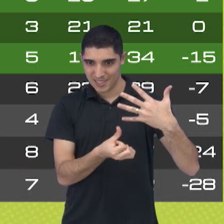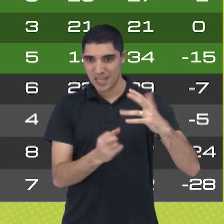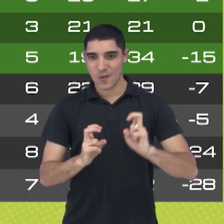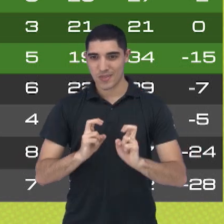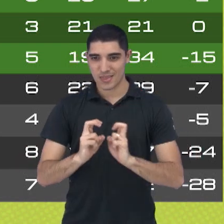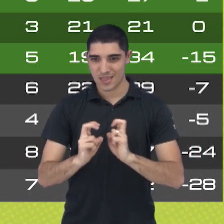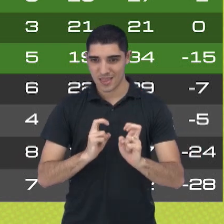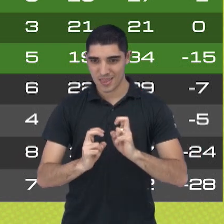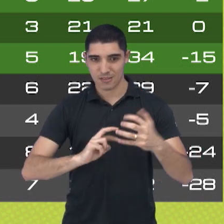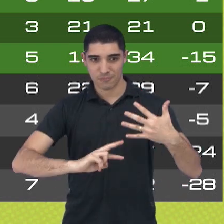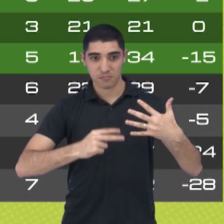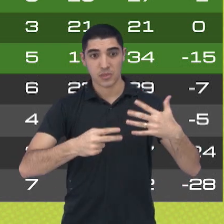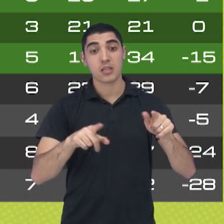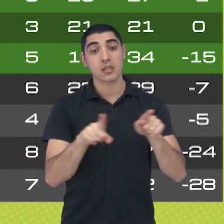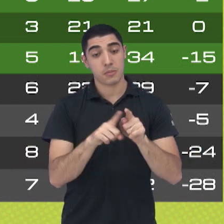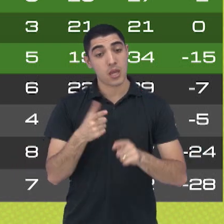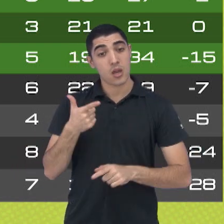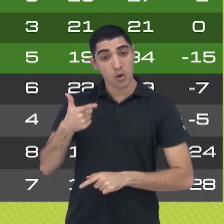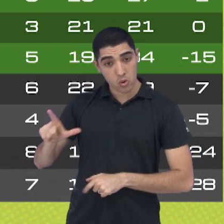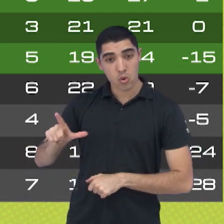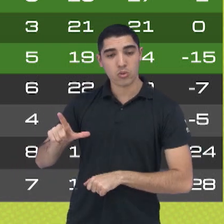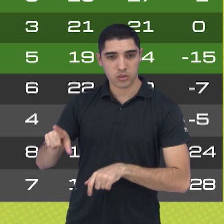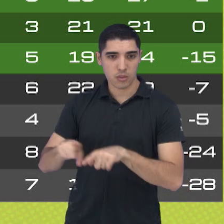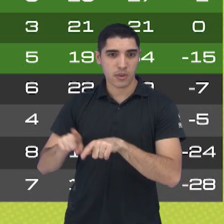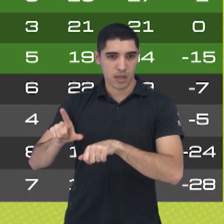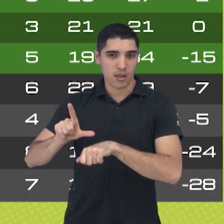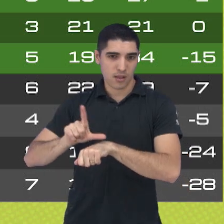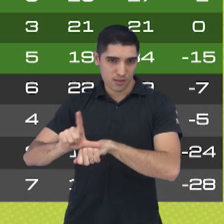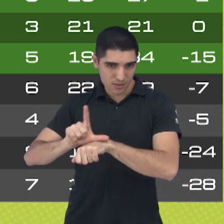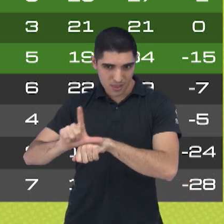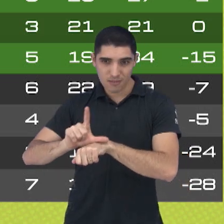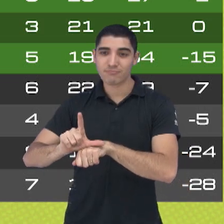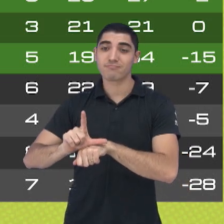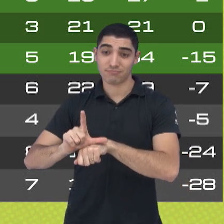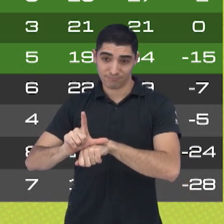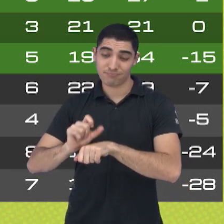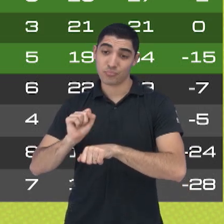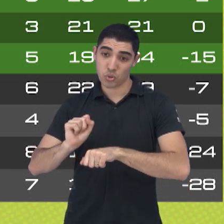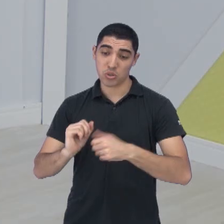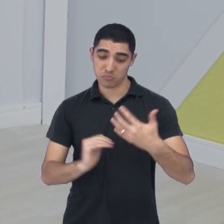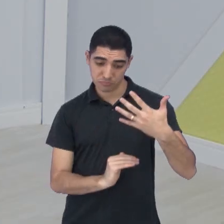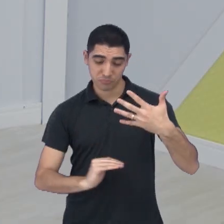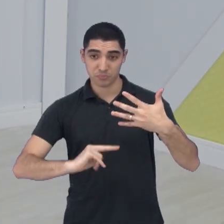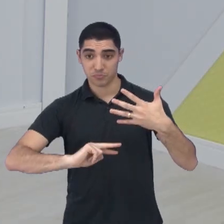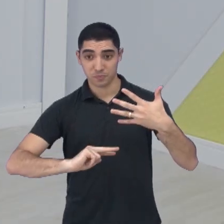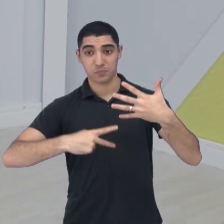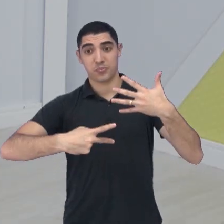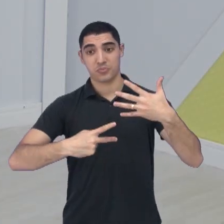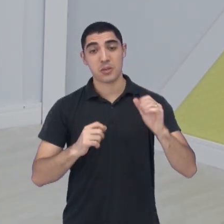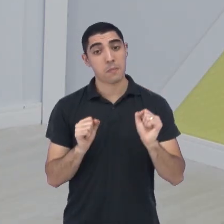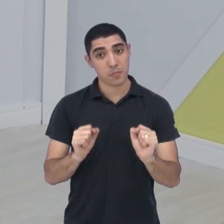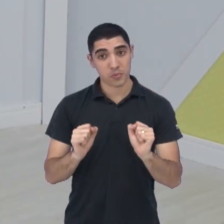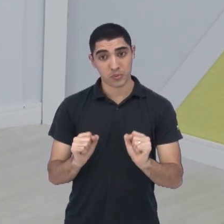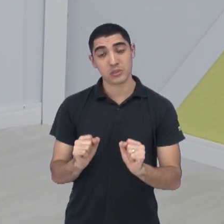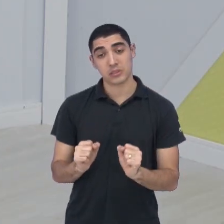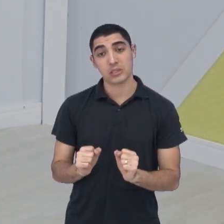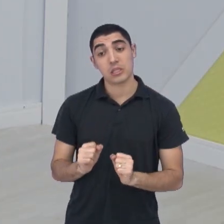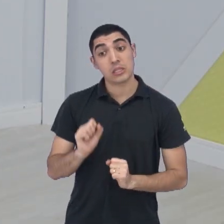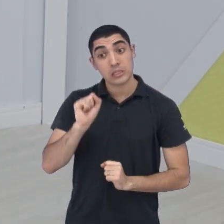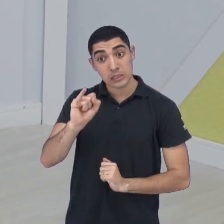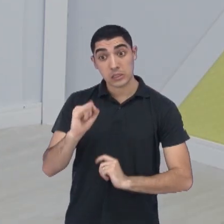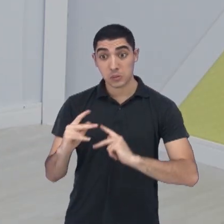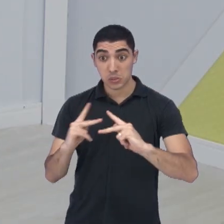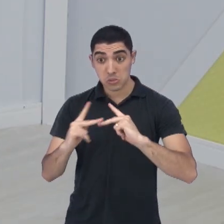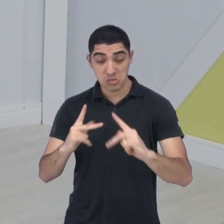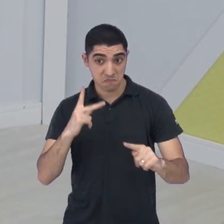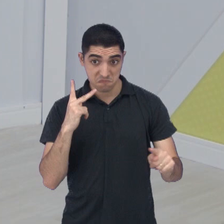as Leoas da Serra estão brigando por ali. Quem está lá para baixo já não tem mais condições. O São José pode ali, se vencer o Taboão, ou de repente até com um